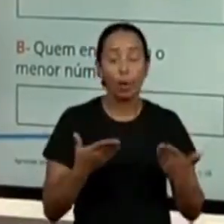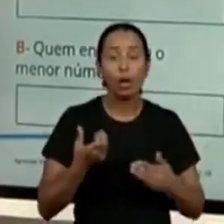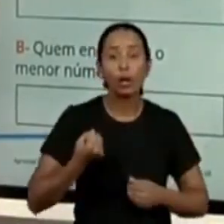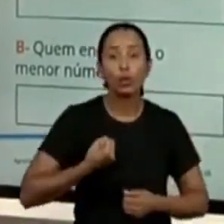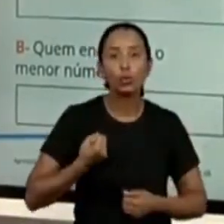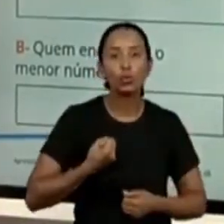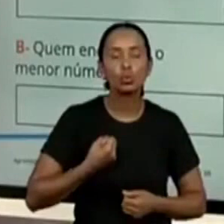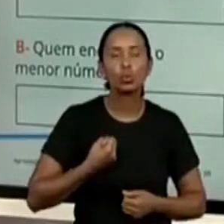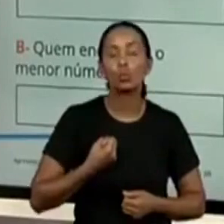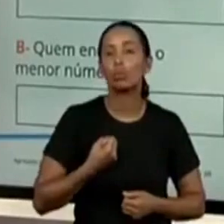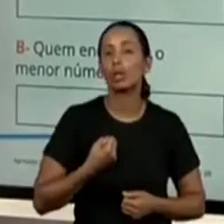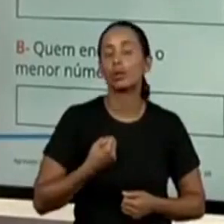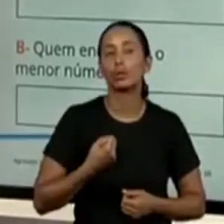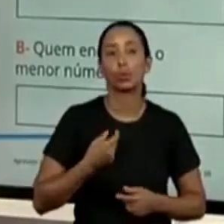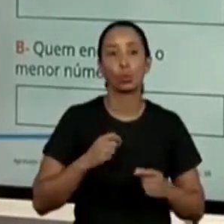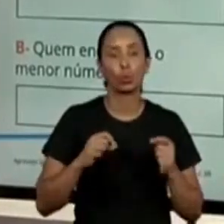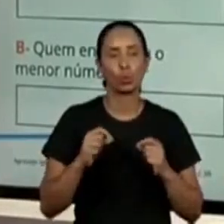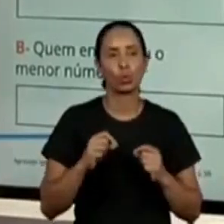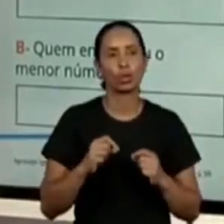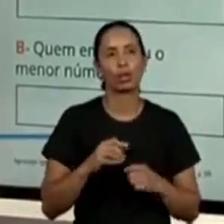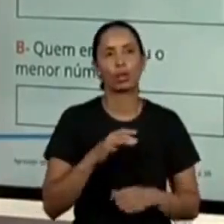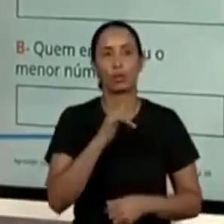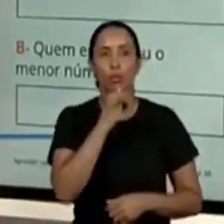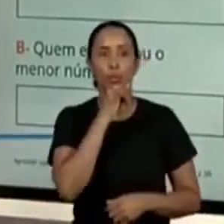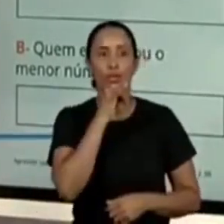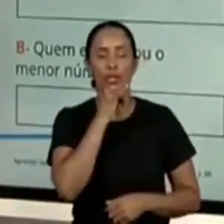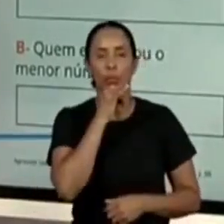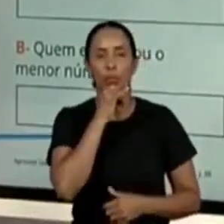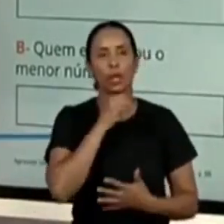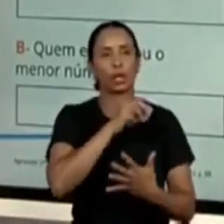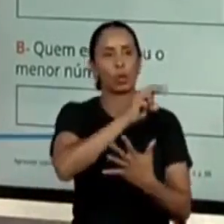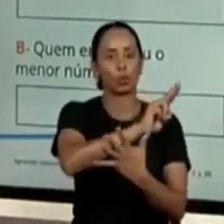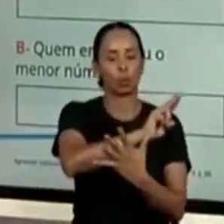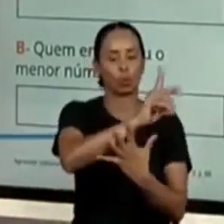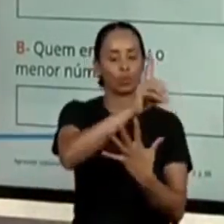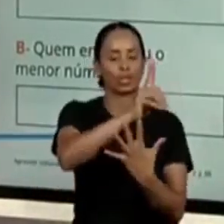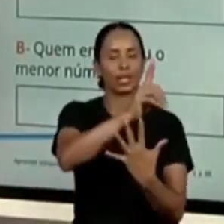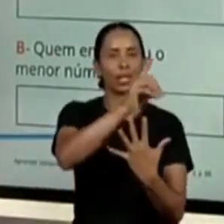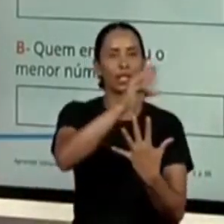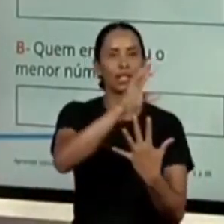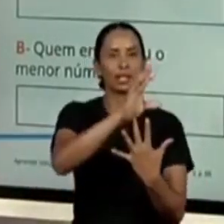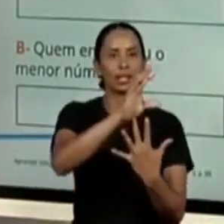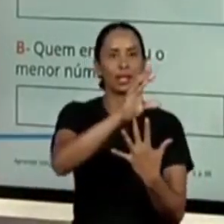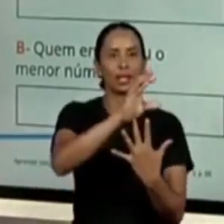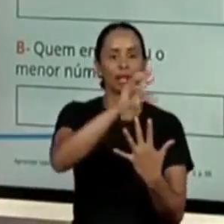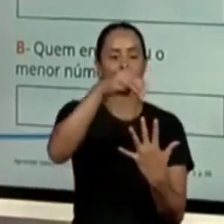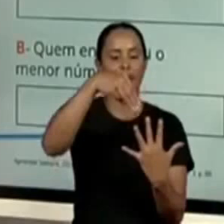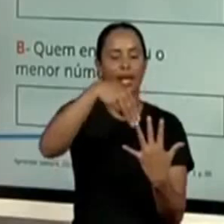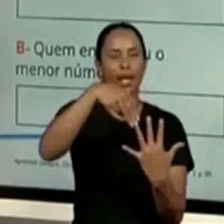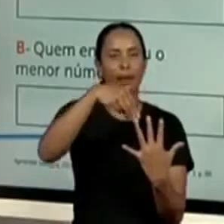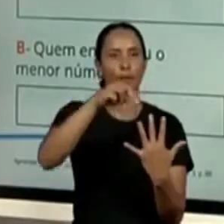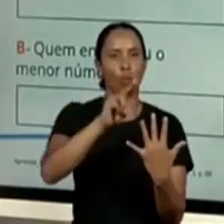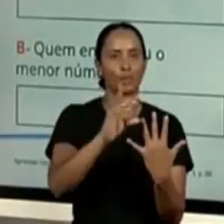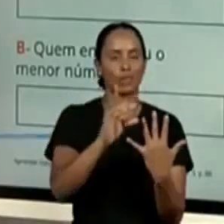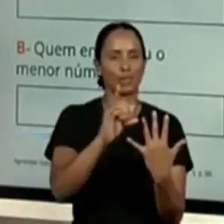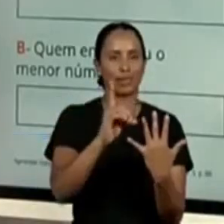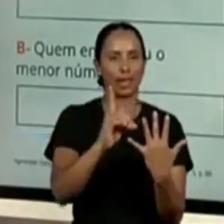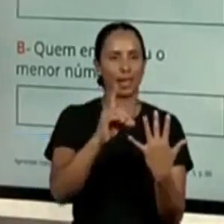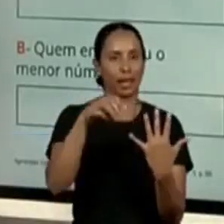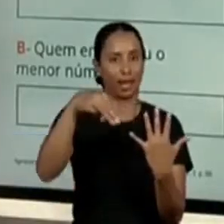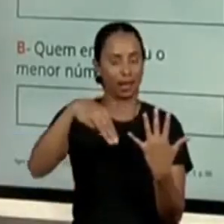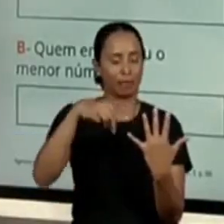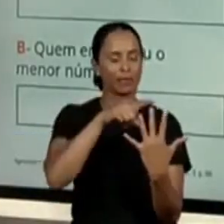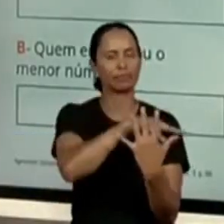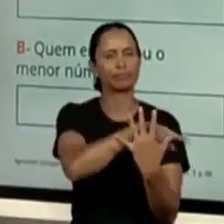mais longe da unidade, digamos assim. Se tem a unidade, o último lá, você olha o mais longe dele. Vamos tentar ver qual